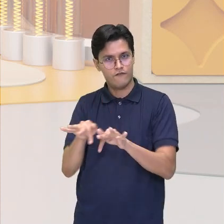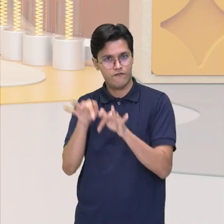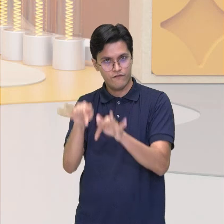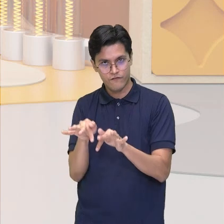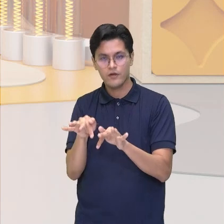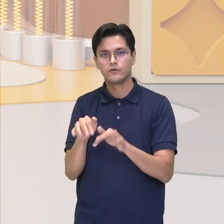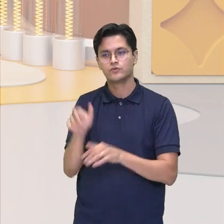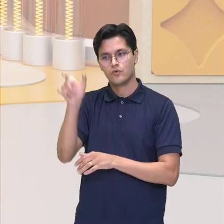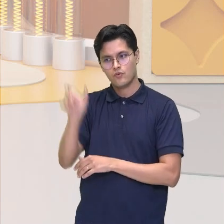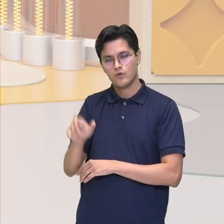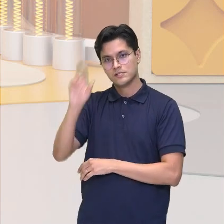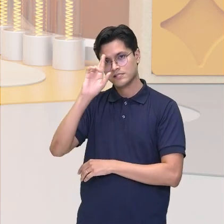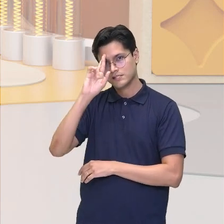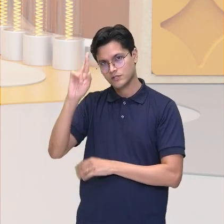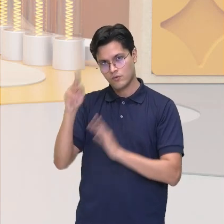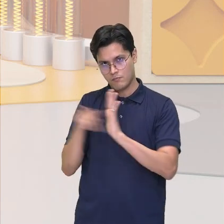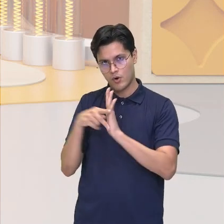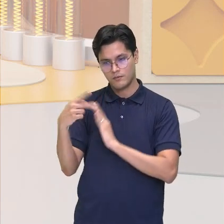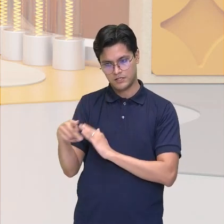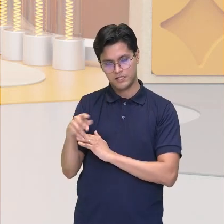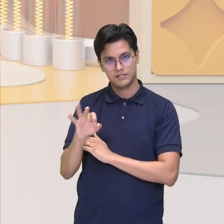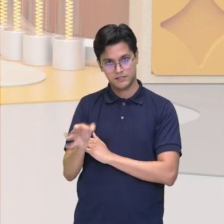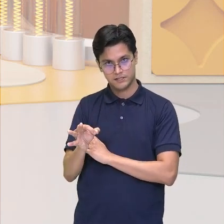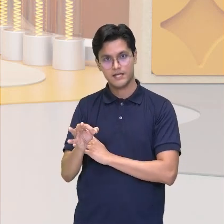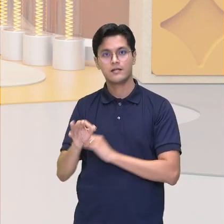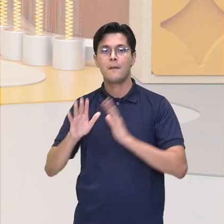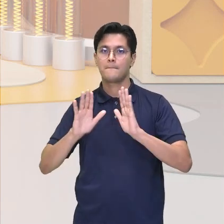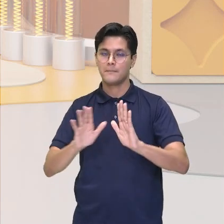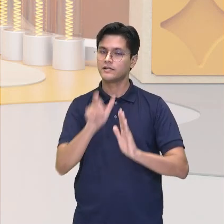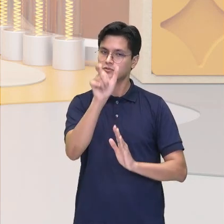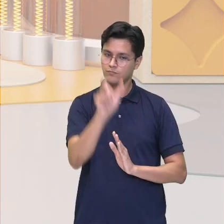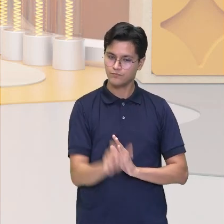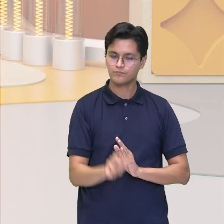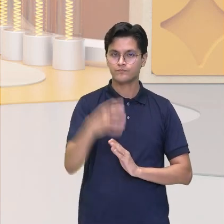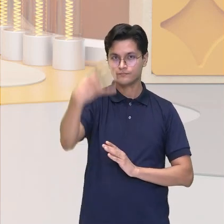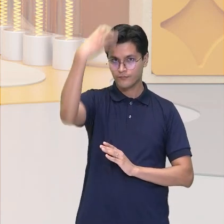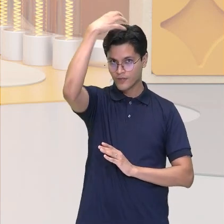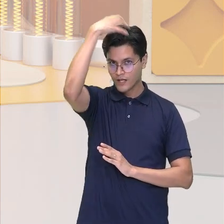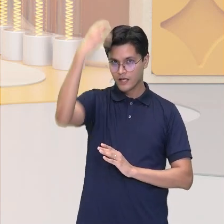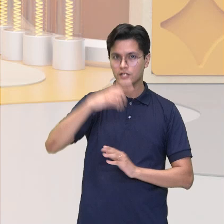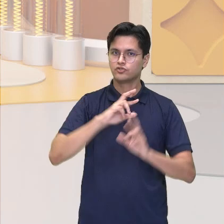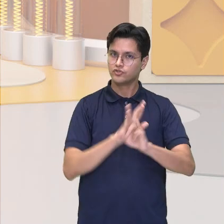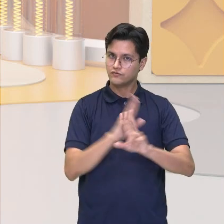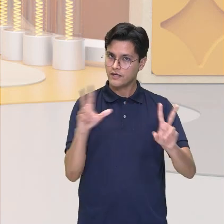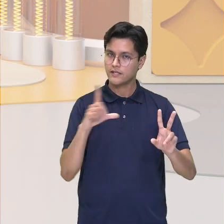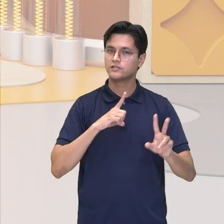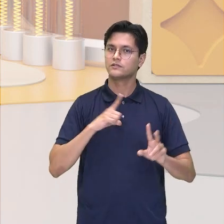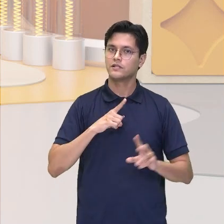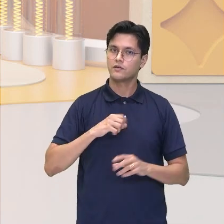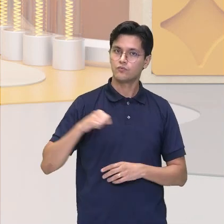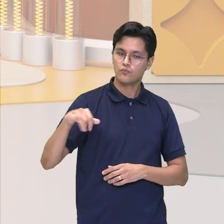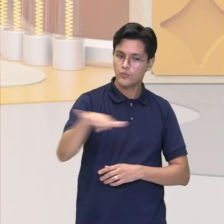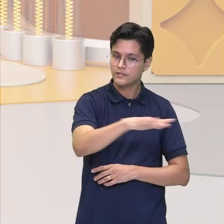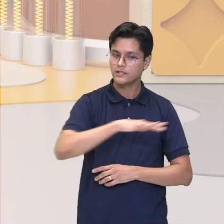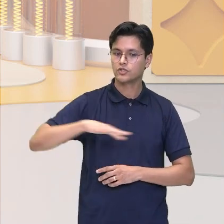não. Ele detém o poder sobre um grande território, ele tem vários súditos, ele é rei ali sobre